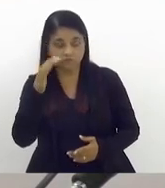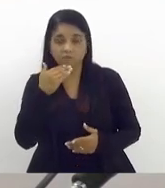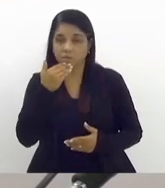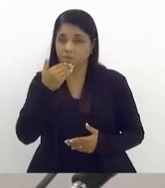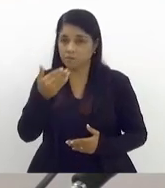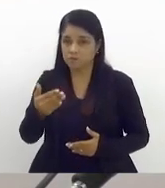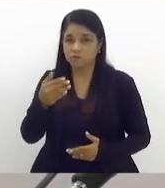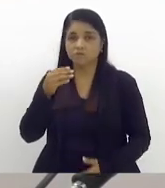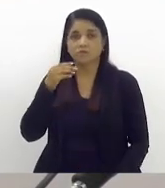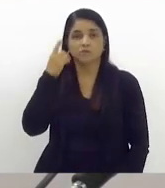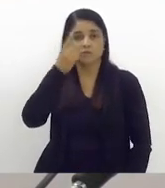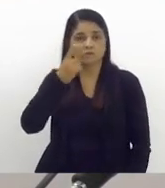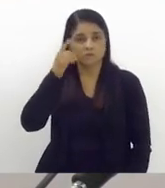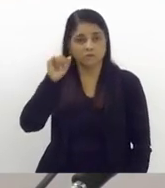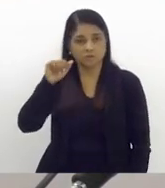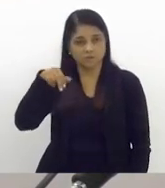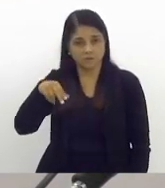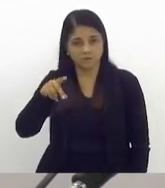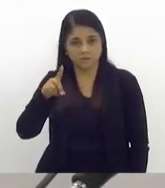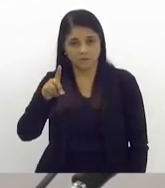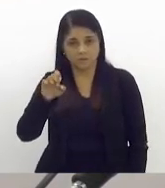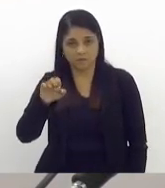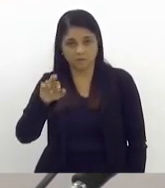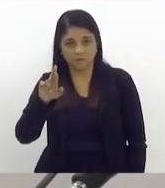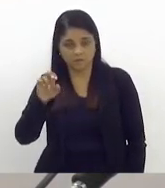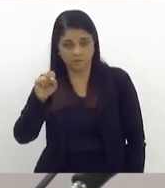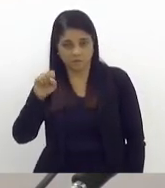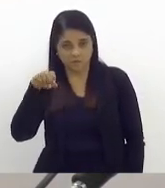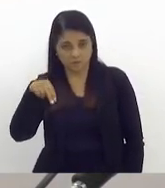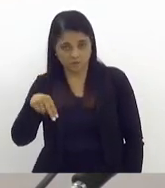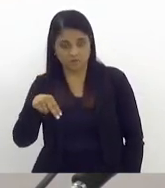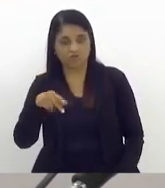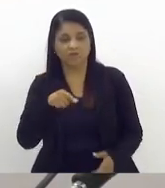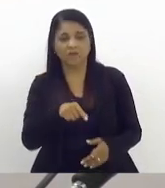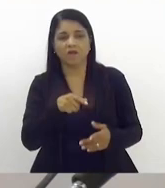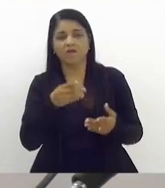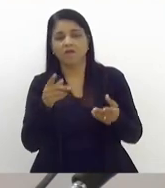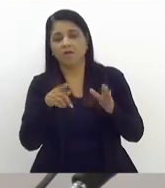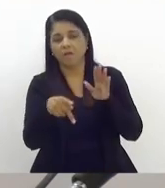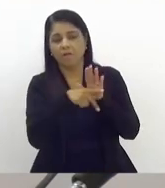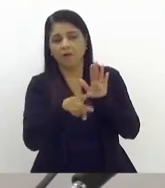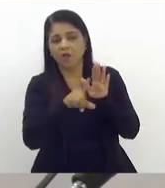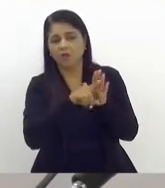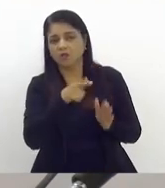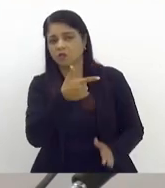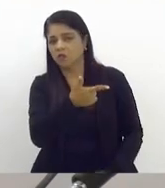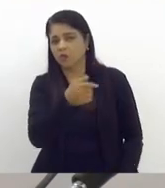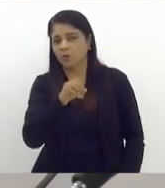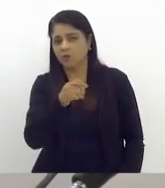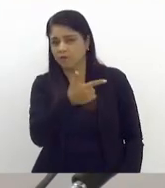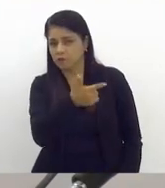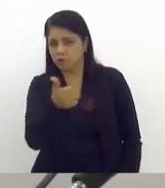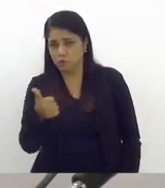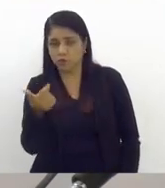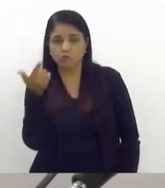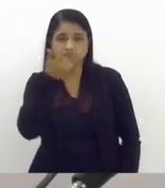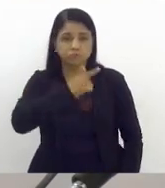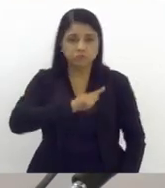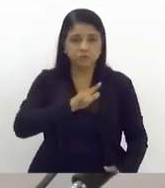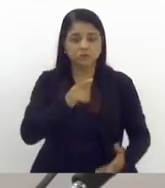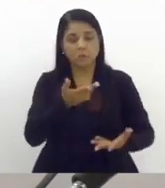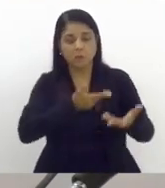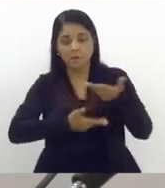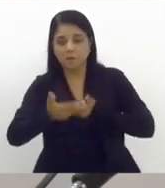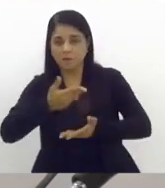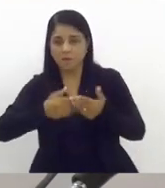solicitação do deputado Anderson que esse projeto, que adormece desde 2021, que ele pudesse ganhar a tramitação. Então, imediatamente trouxe para a